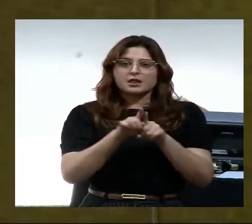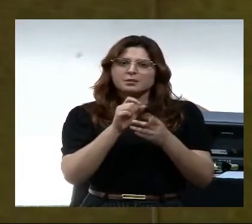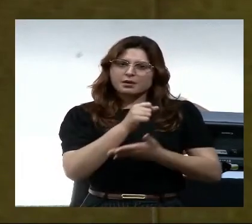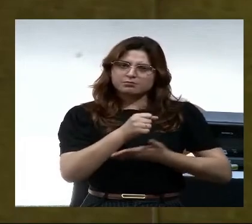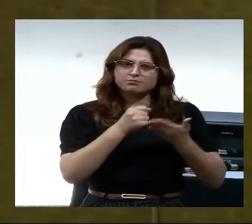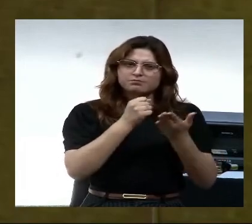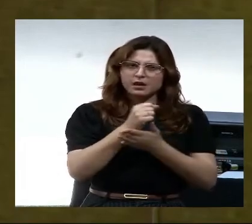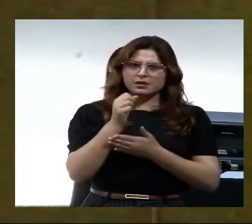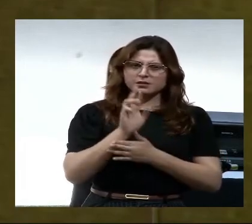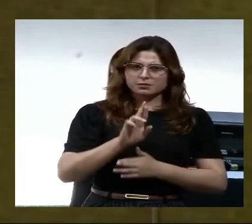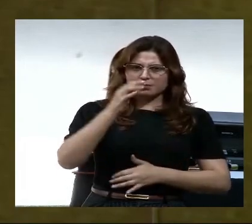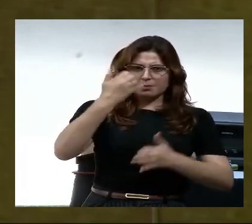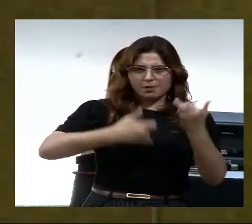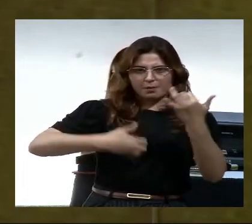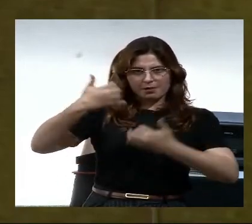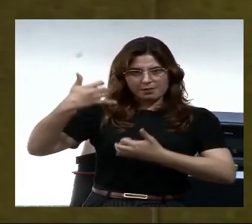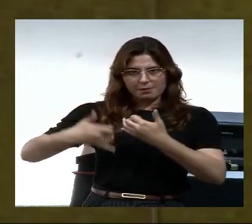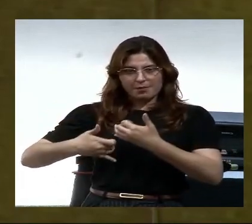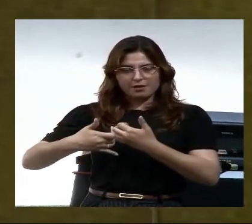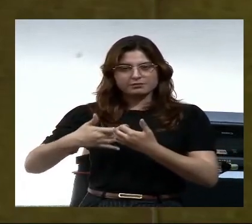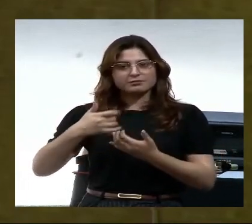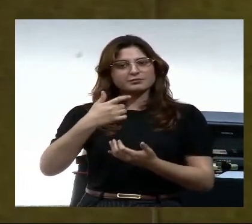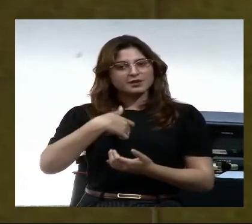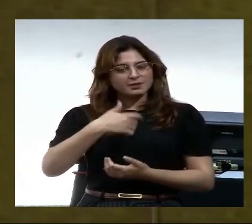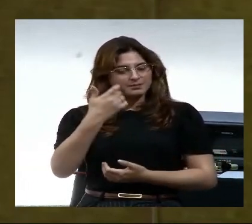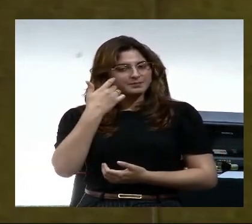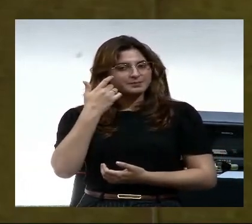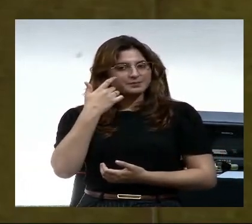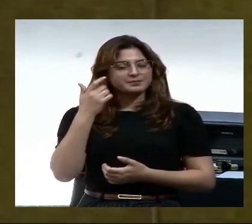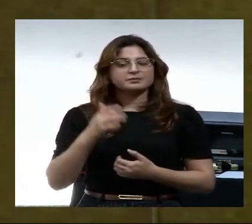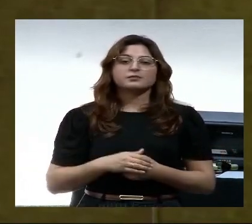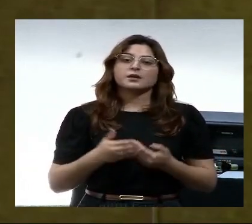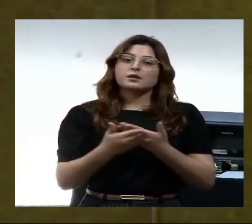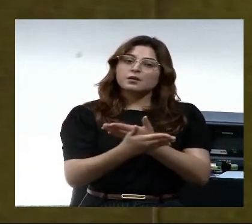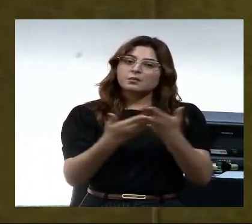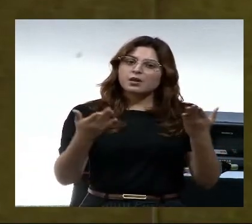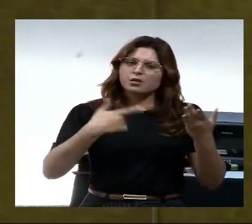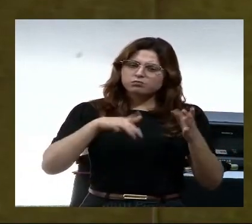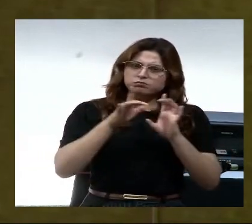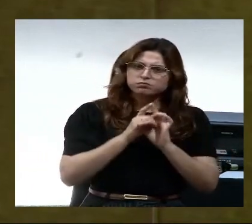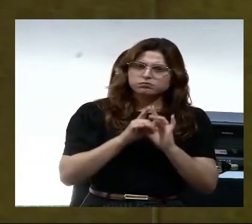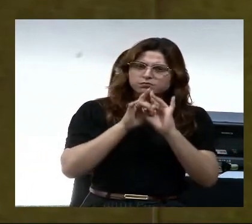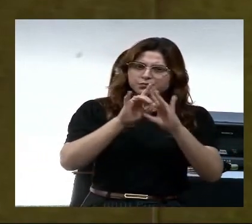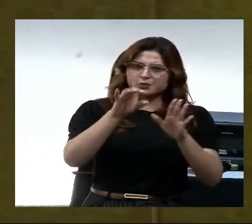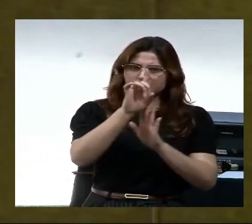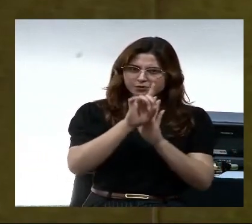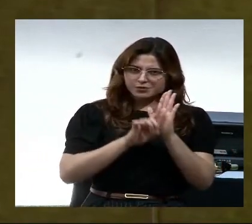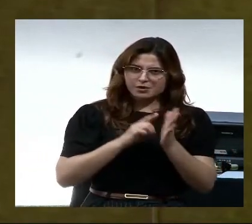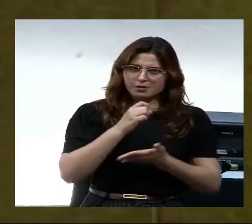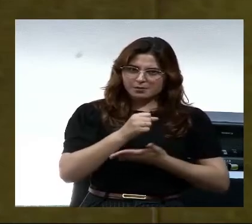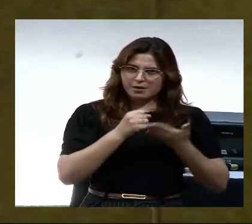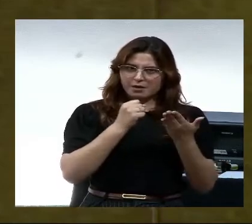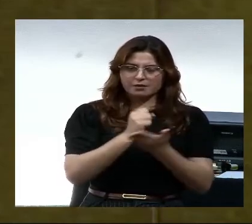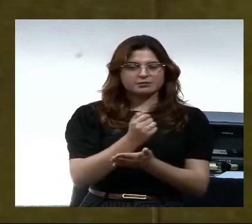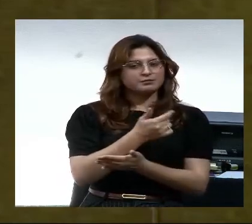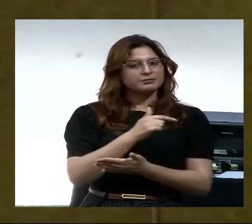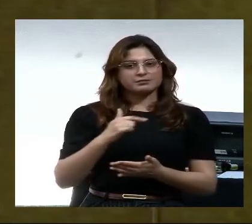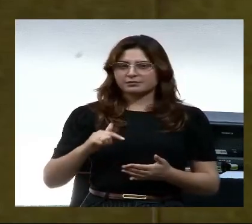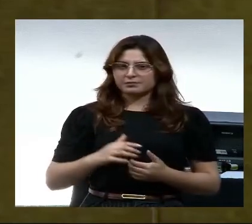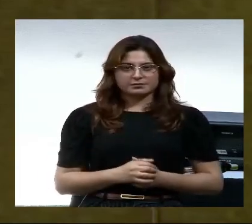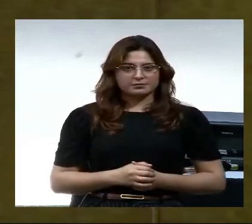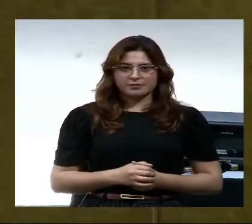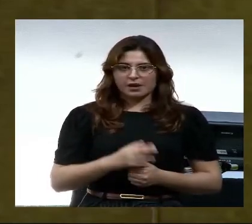suas razões. Perante todos vocês eu digo, nós não abriremos mão desse direito fundamental. Não abriremos